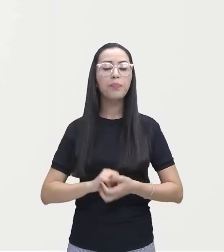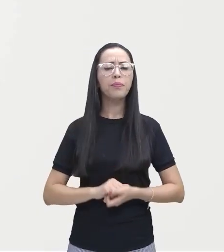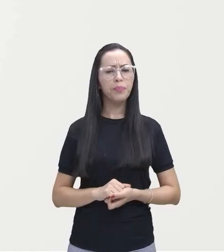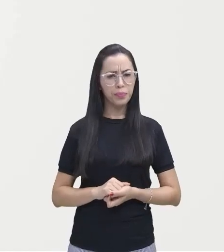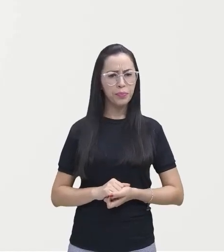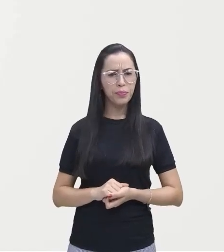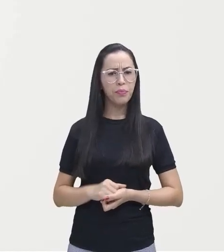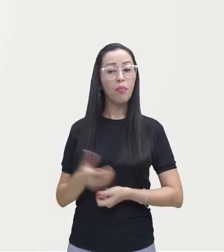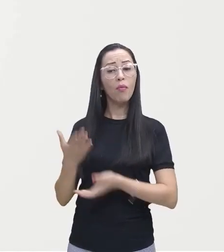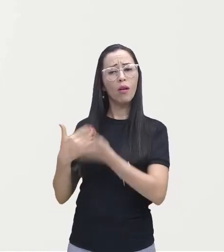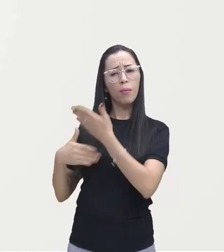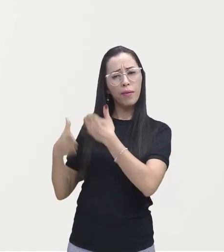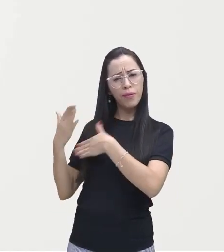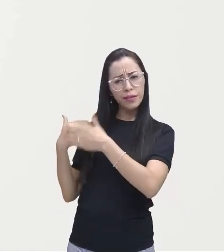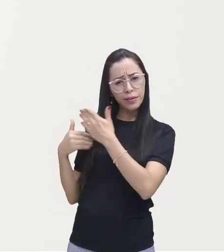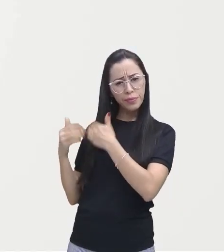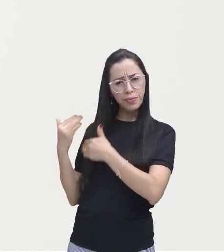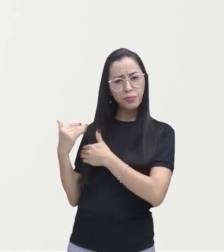Certo dia,